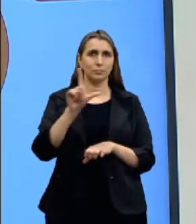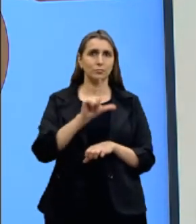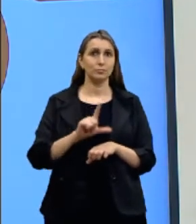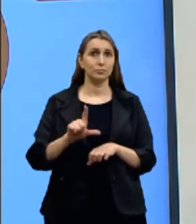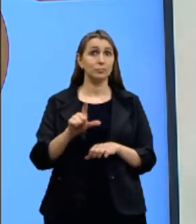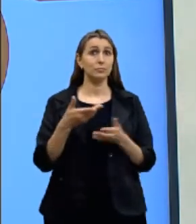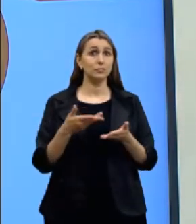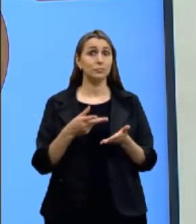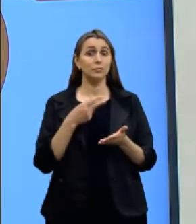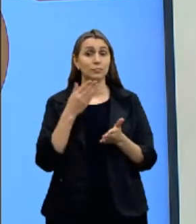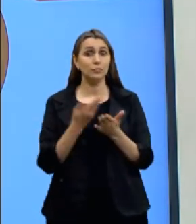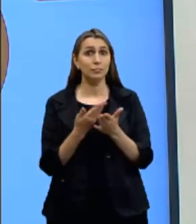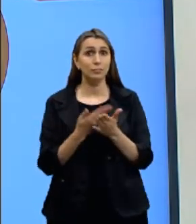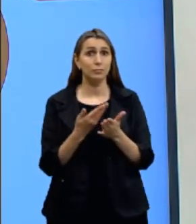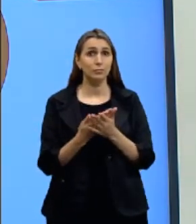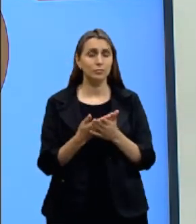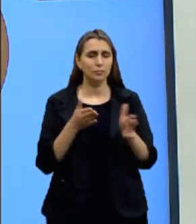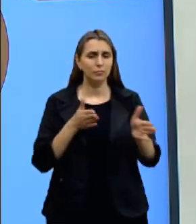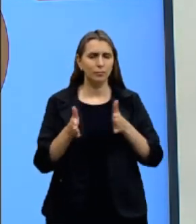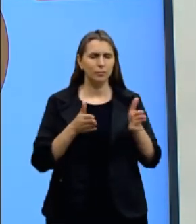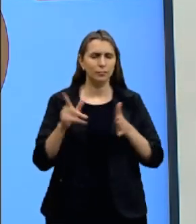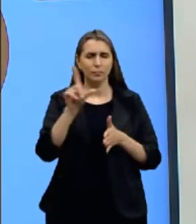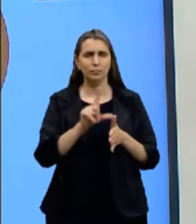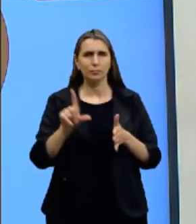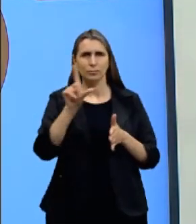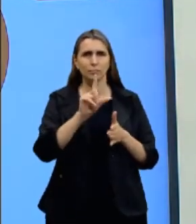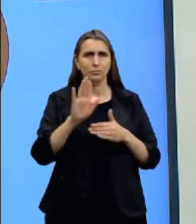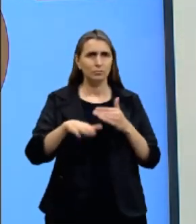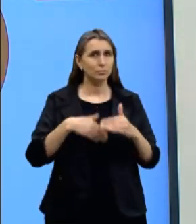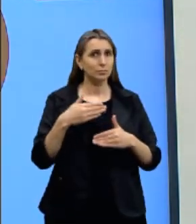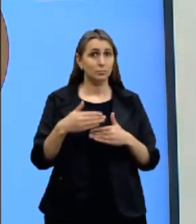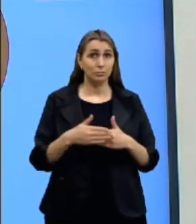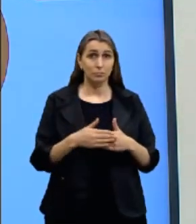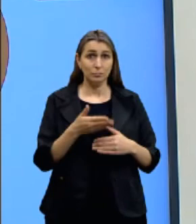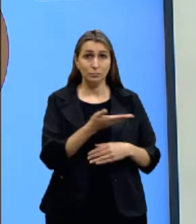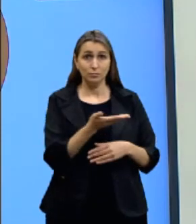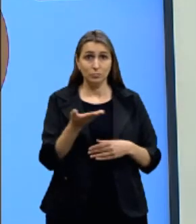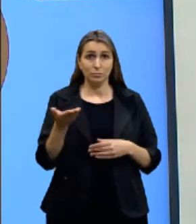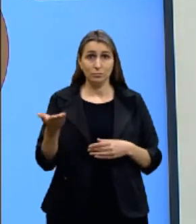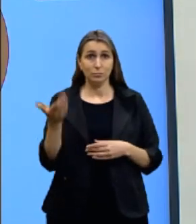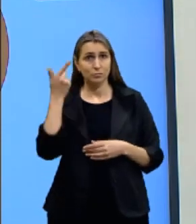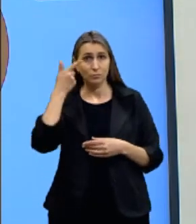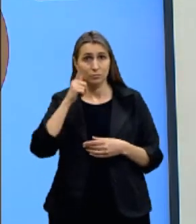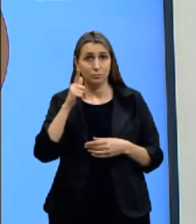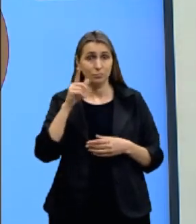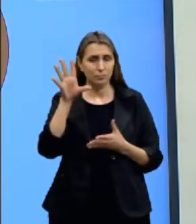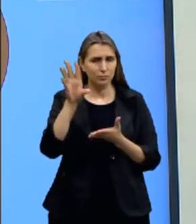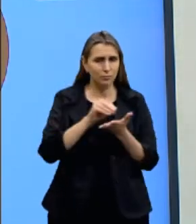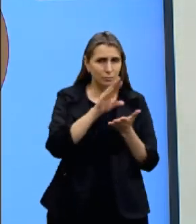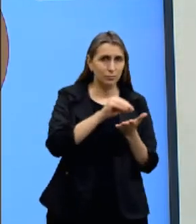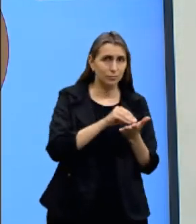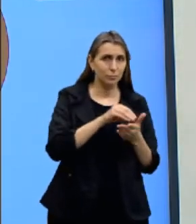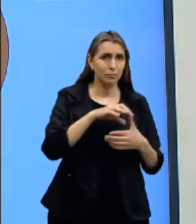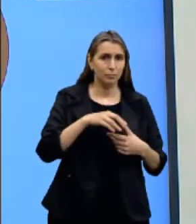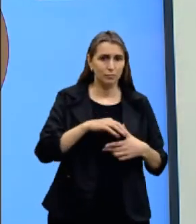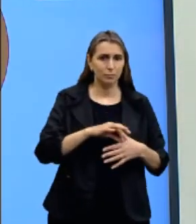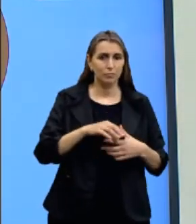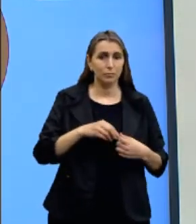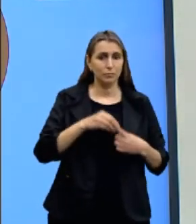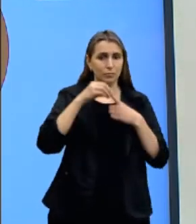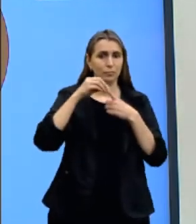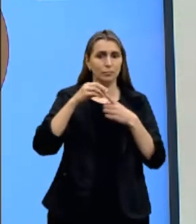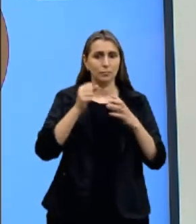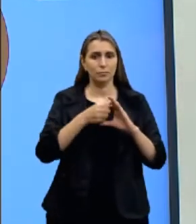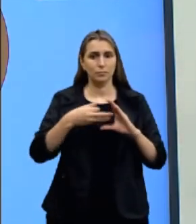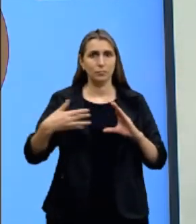e a gente tá falando sobre os períodos literários né todos eles aí para vocês conseguirem anotar as principais características